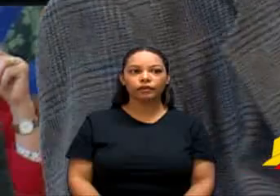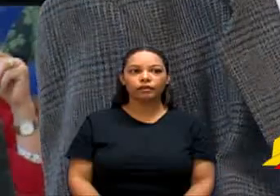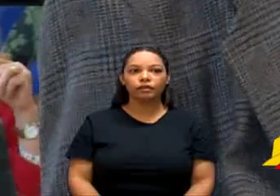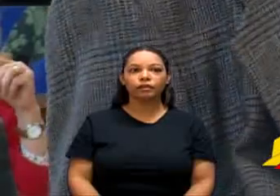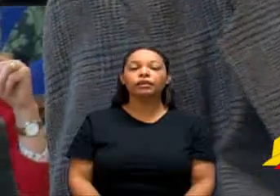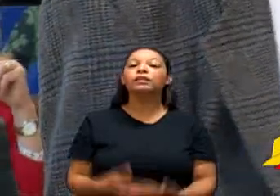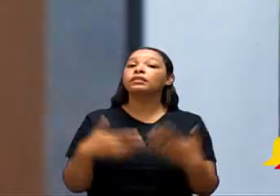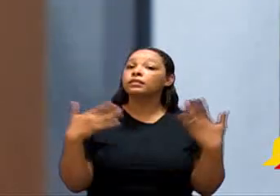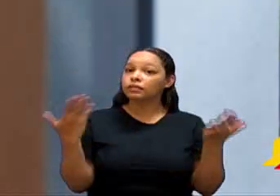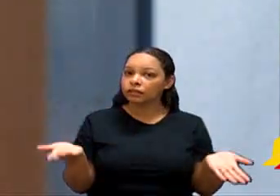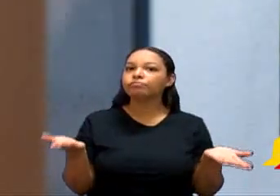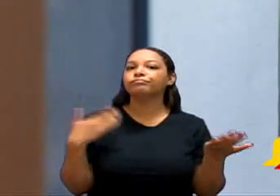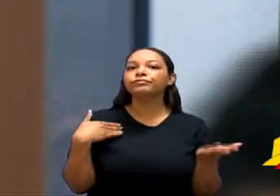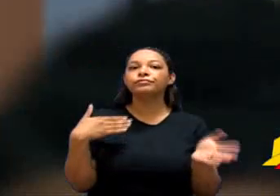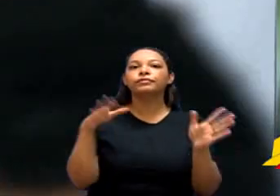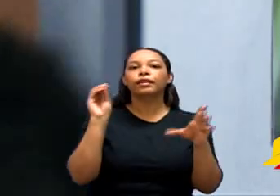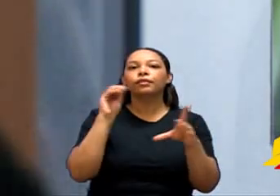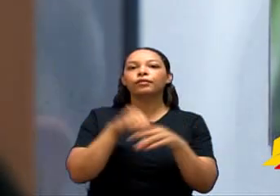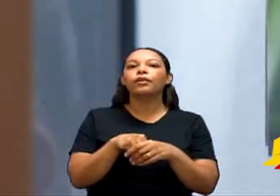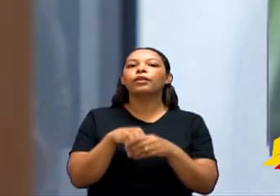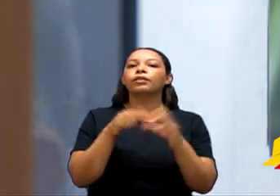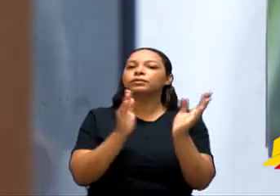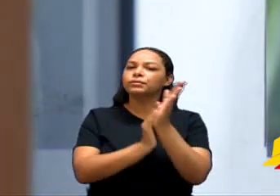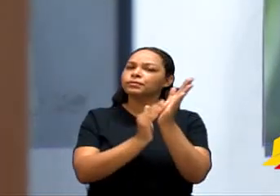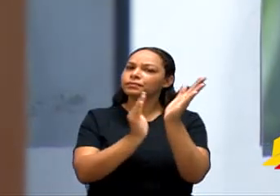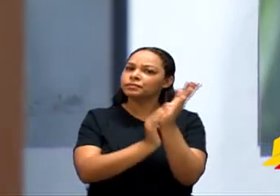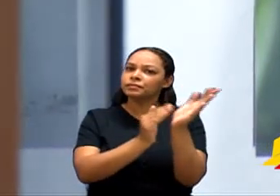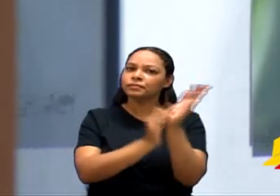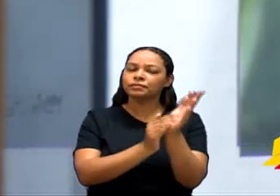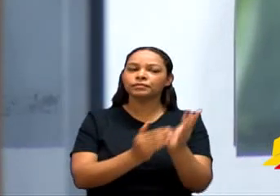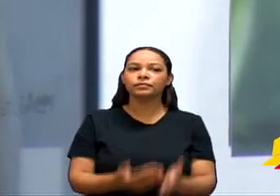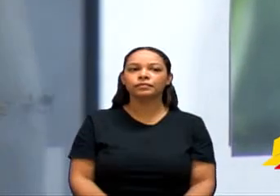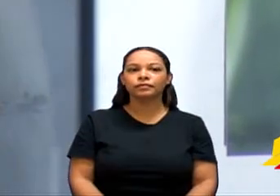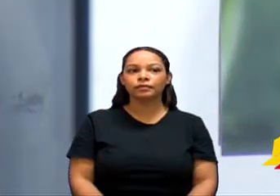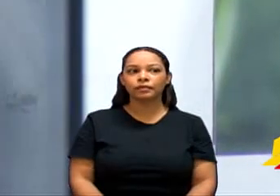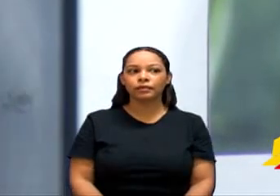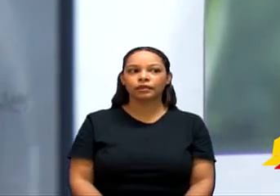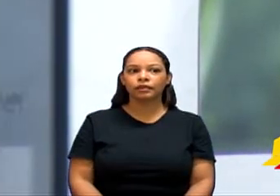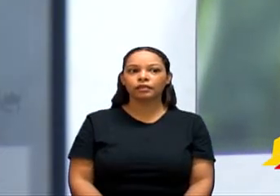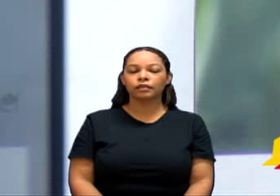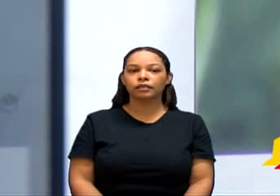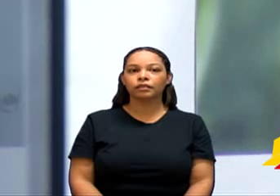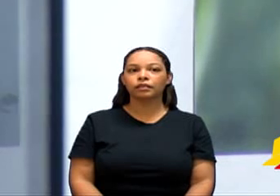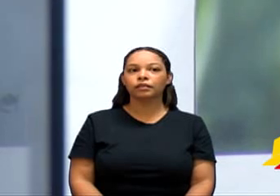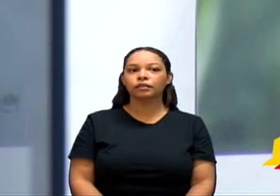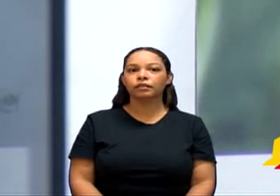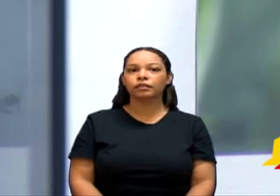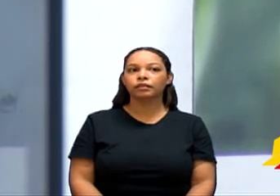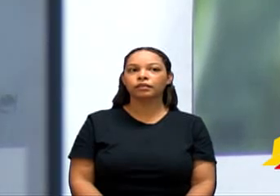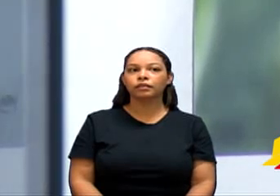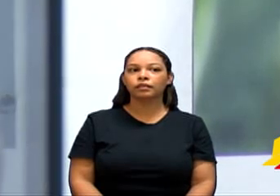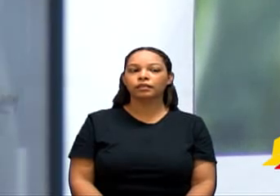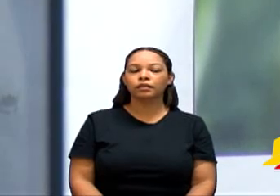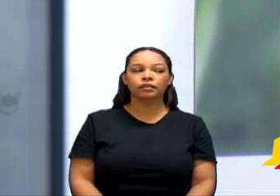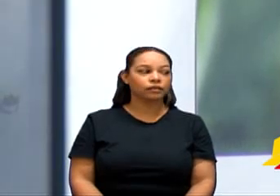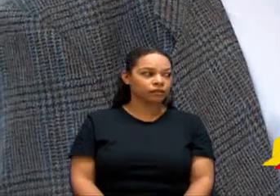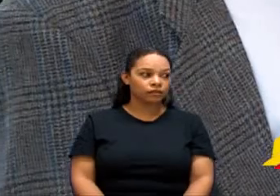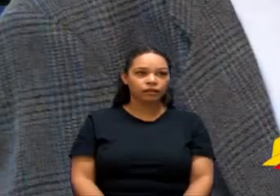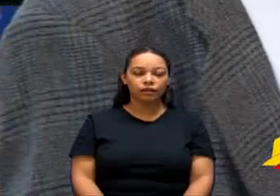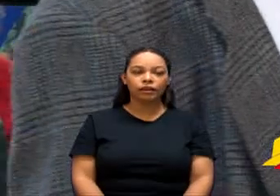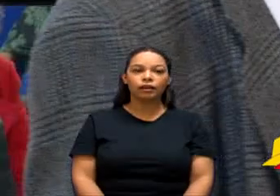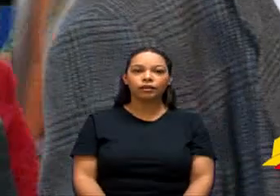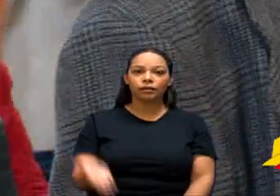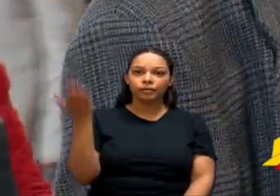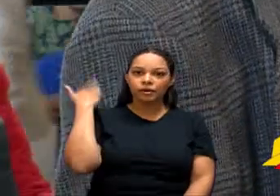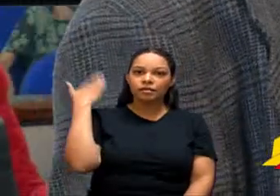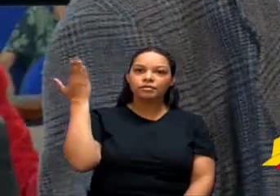queria fazer, se ninguém fez ainda, eu queria fazer os votos de congratulações. Não, um minutinho só, depois para não abrir o debate. Ao ex-vereador desta